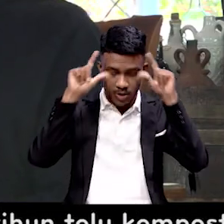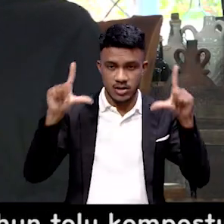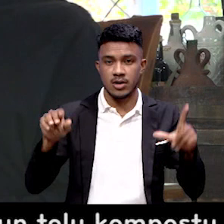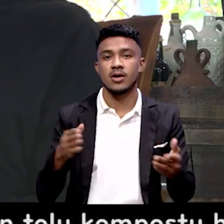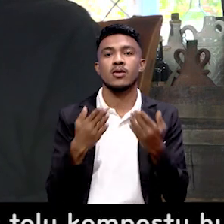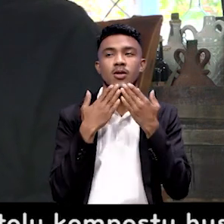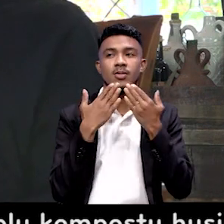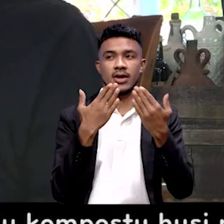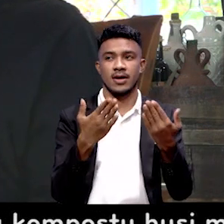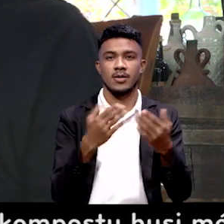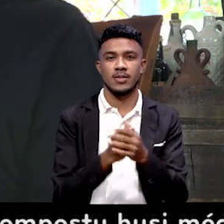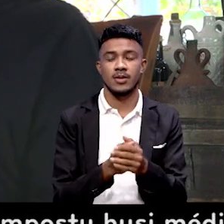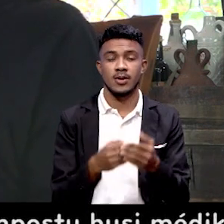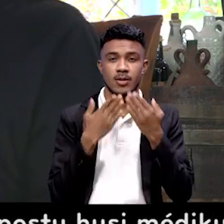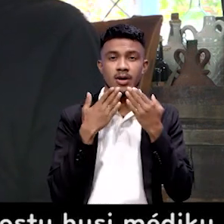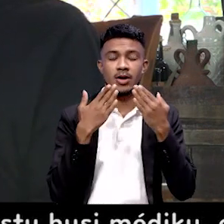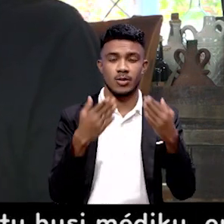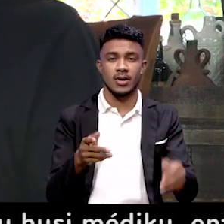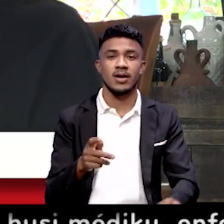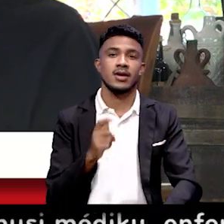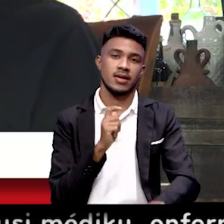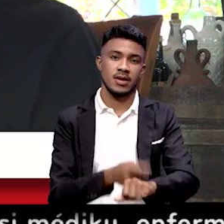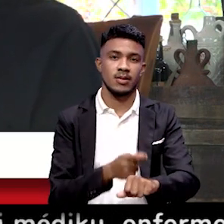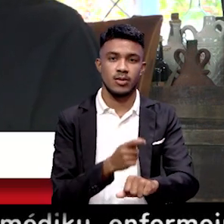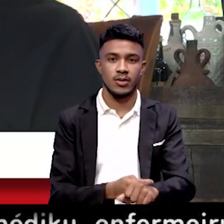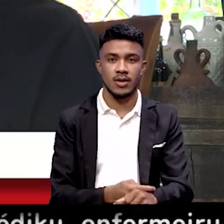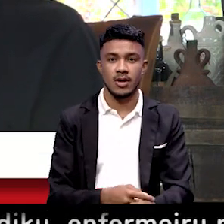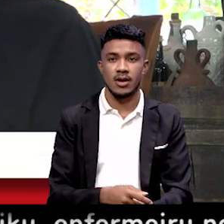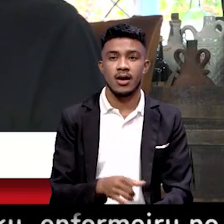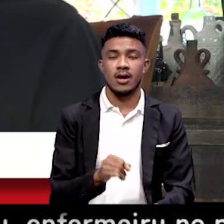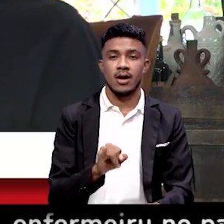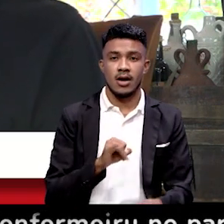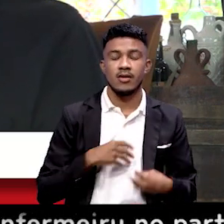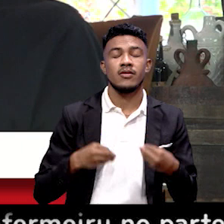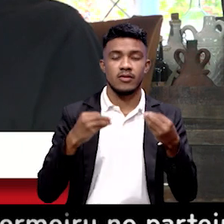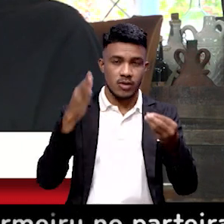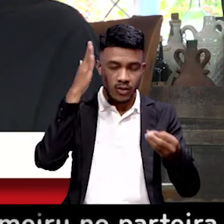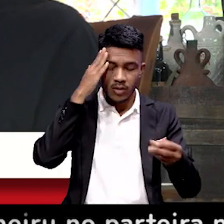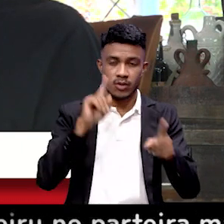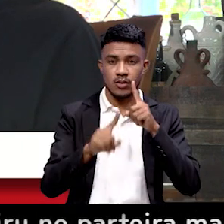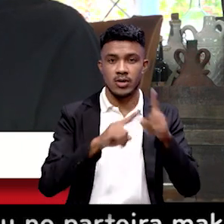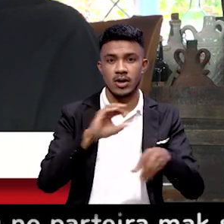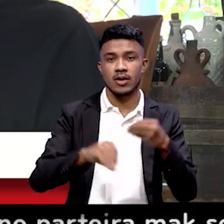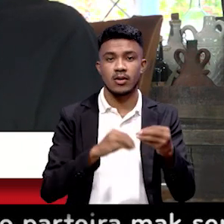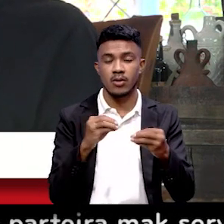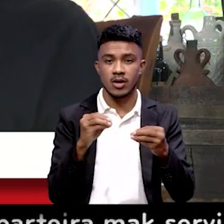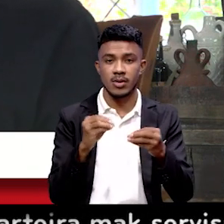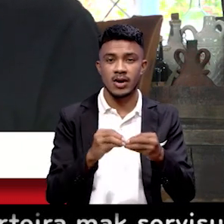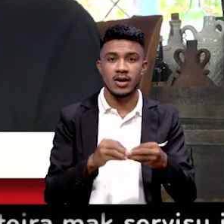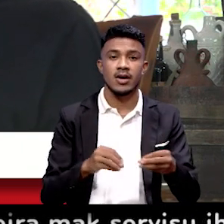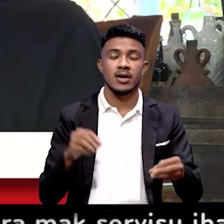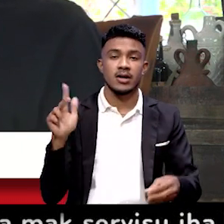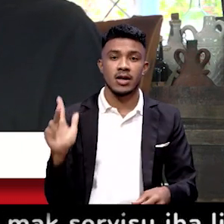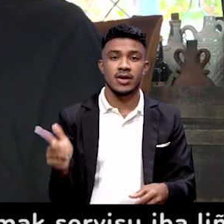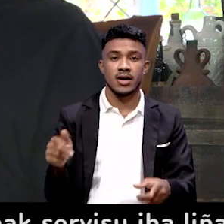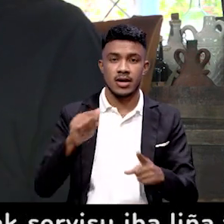Obrigado, oportunidade da né, a tua reflexão, olha, com a 30 de agosto.